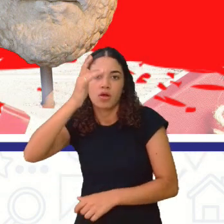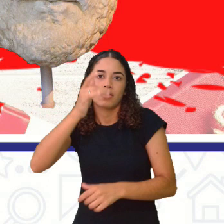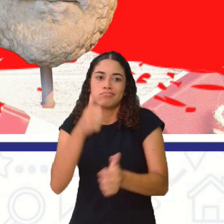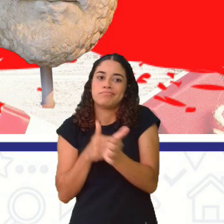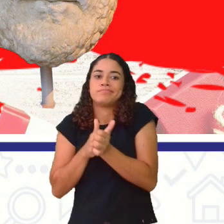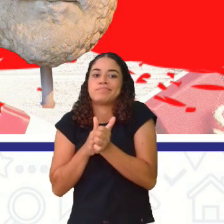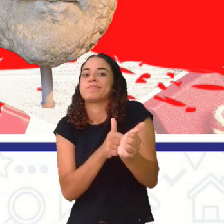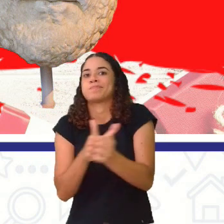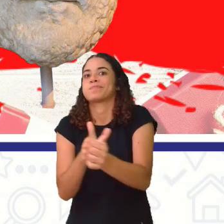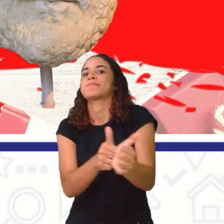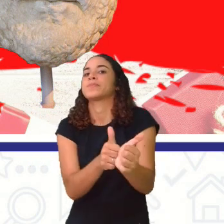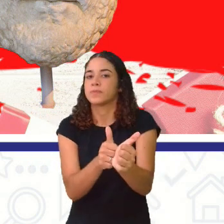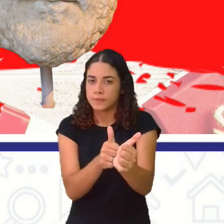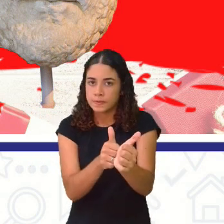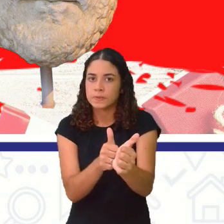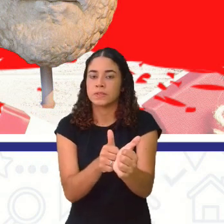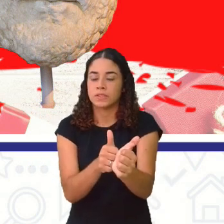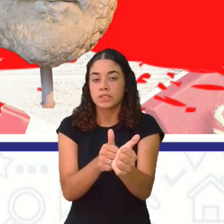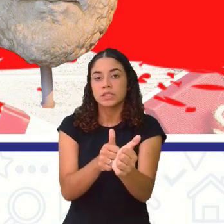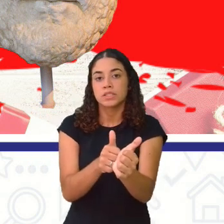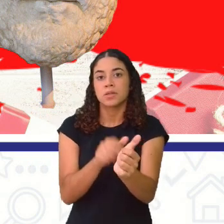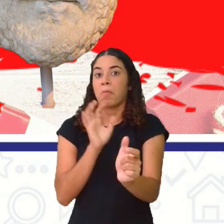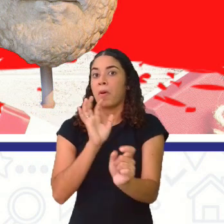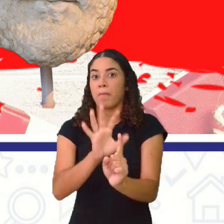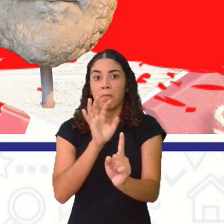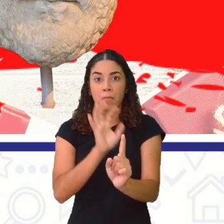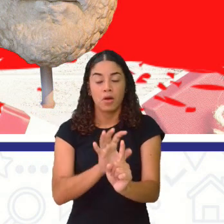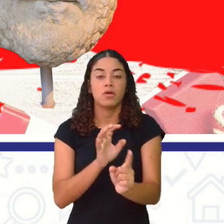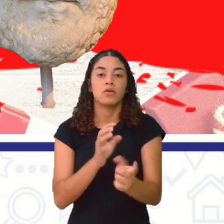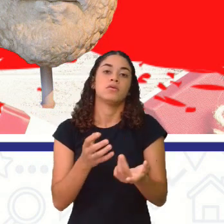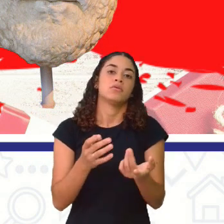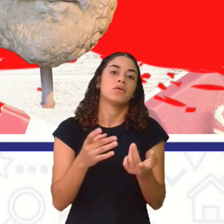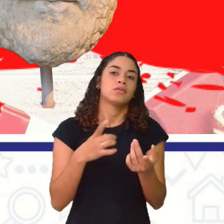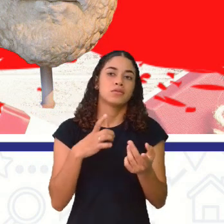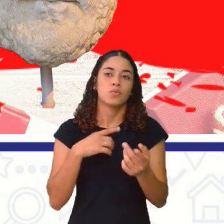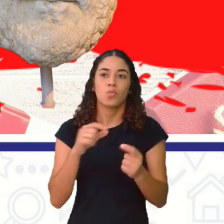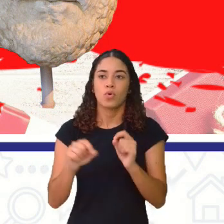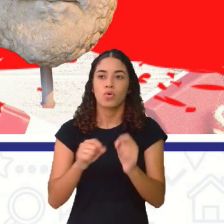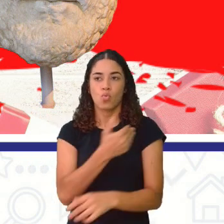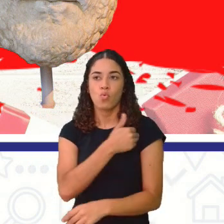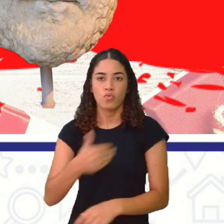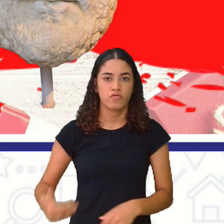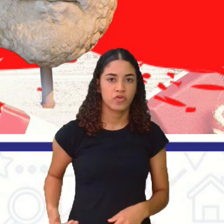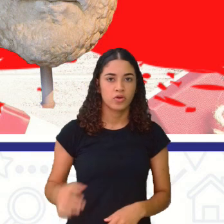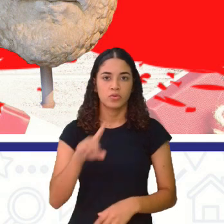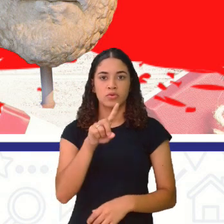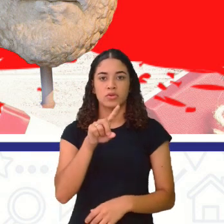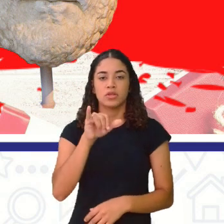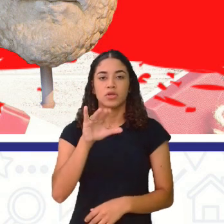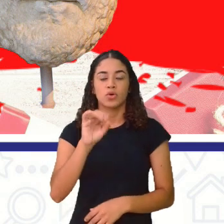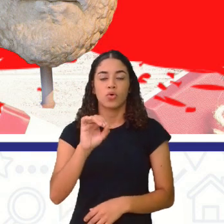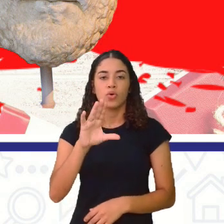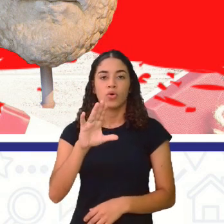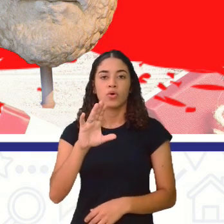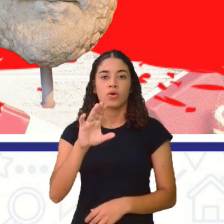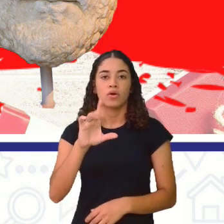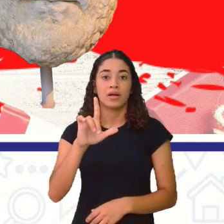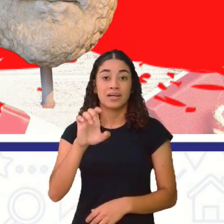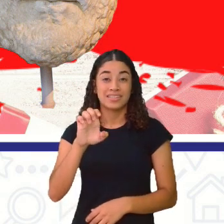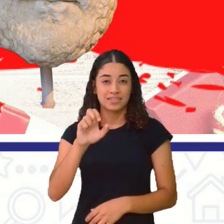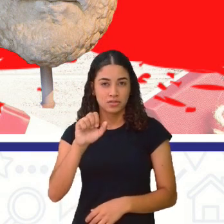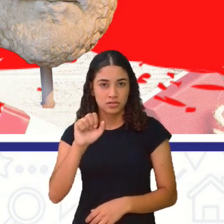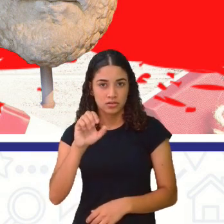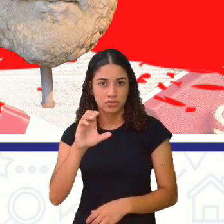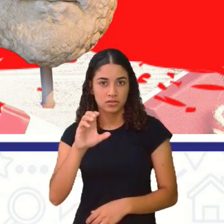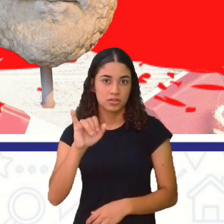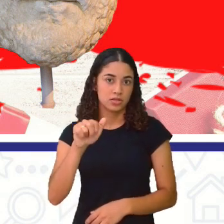perseguido, né, durante, né, o governo do Diocleciano, esse camarada que está aqui na imagem, né, o busto dele, né,